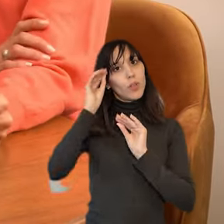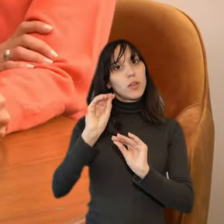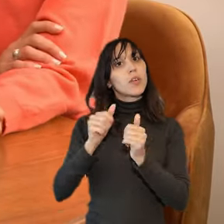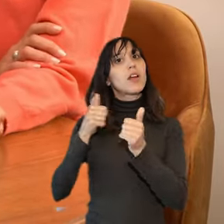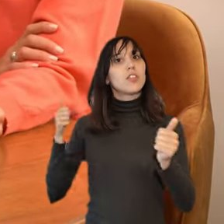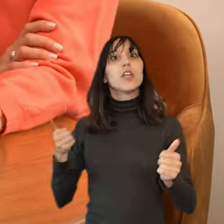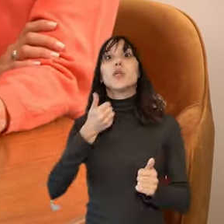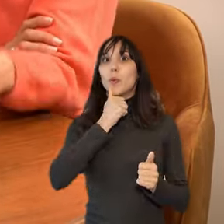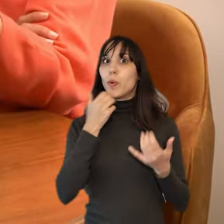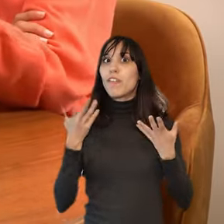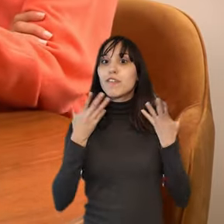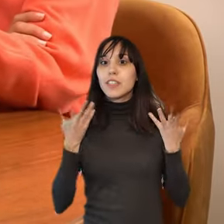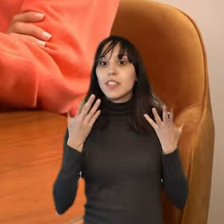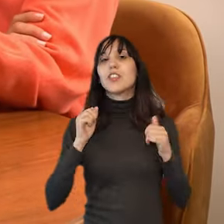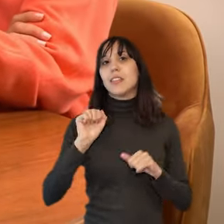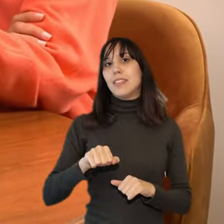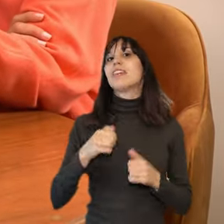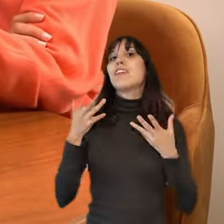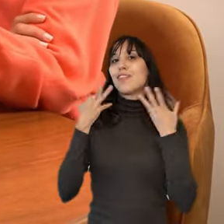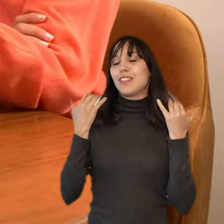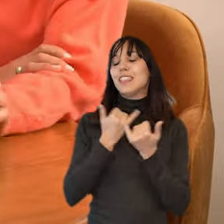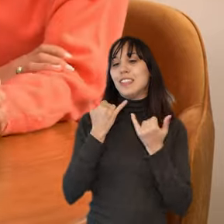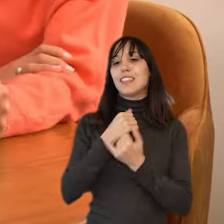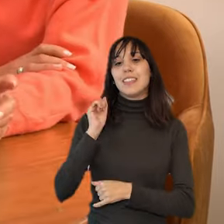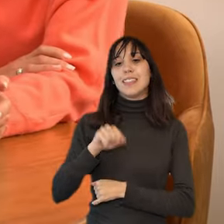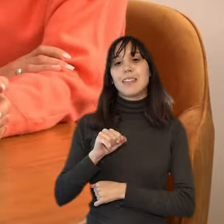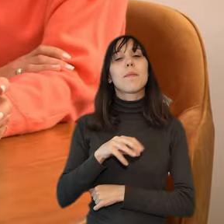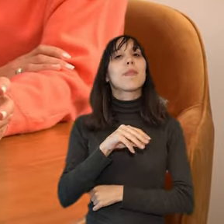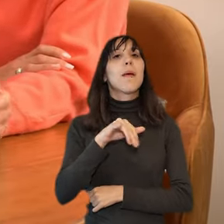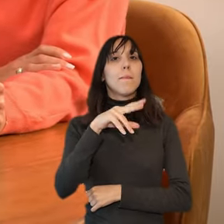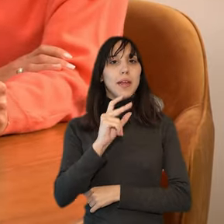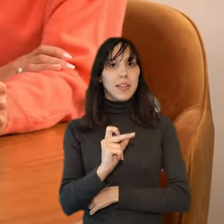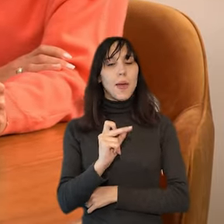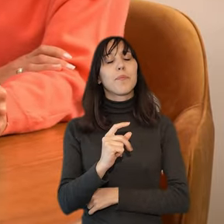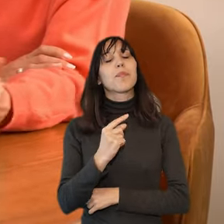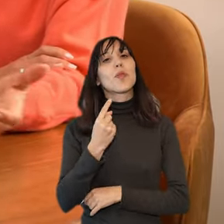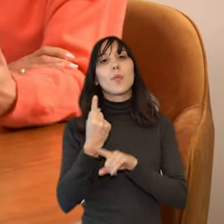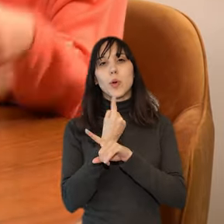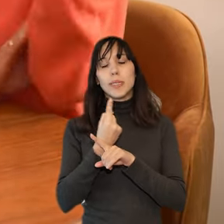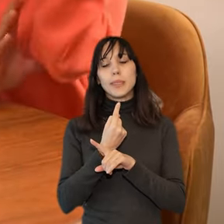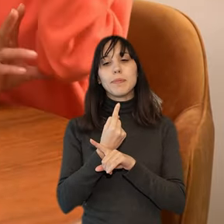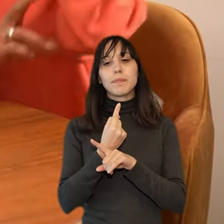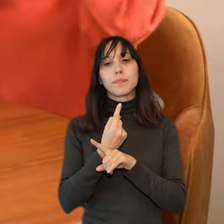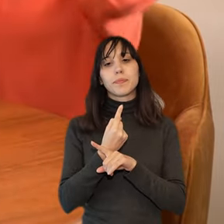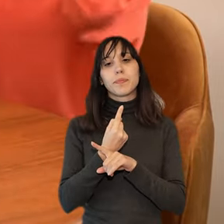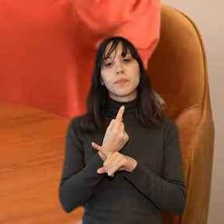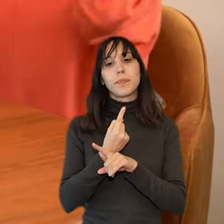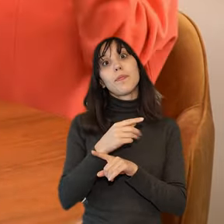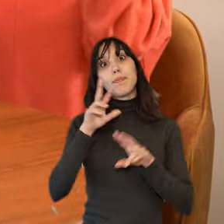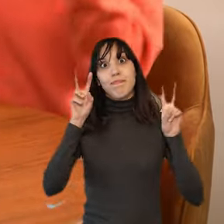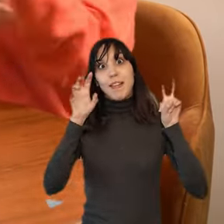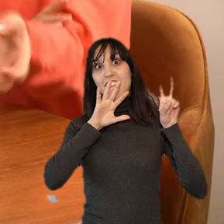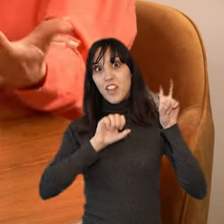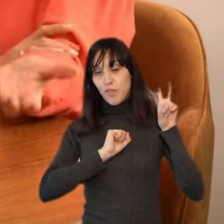é está feliz estou tá feliz tá feliz Maria uma coisa que e pronto da experiência do meu